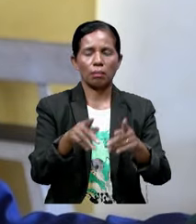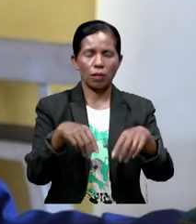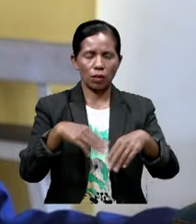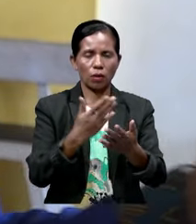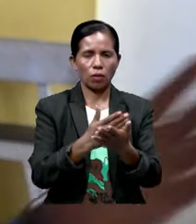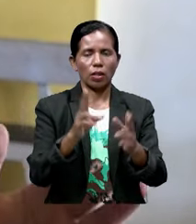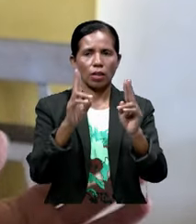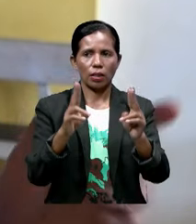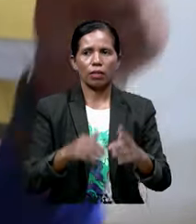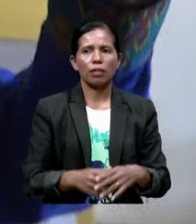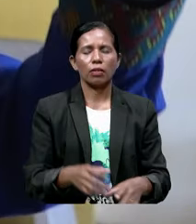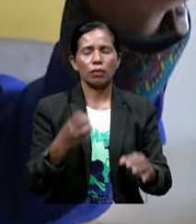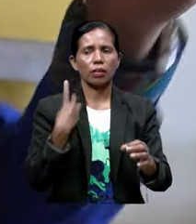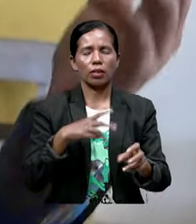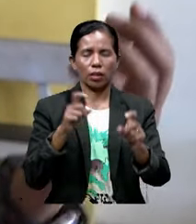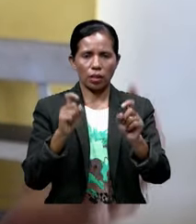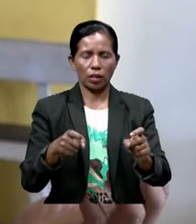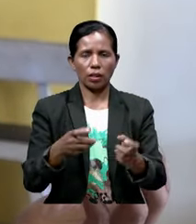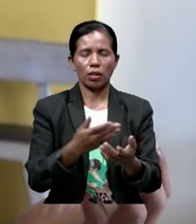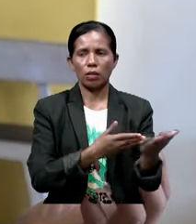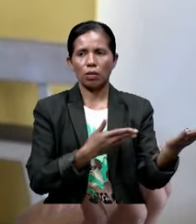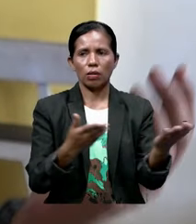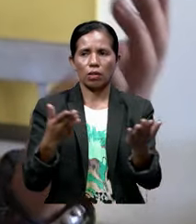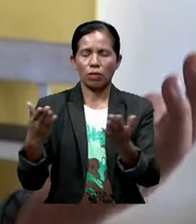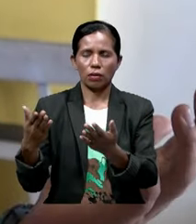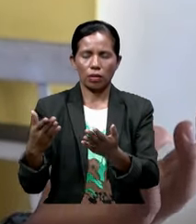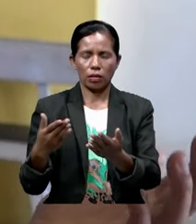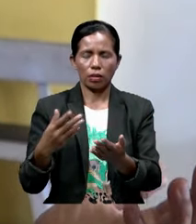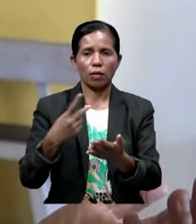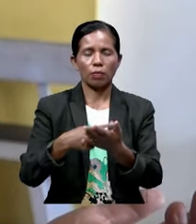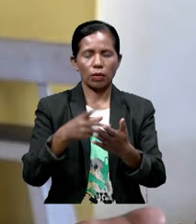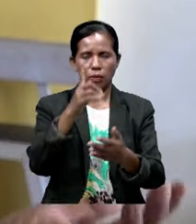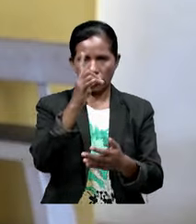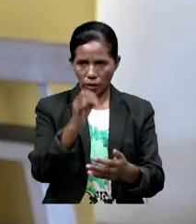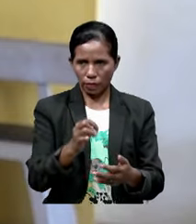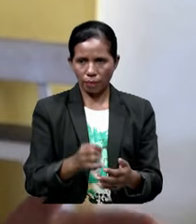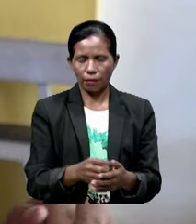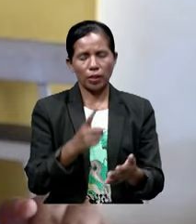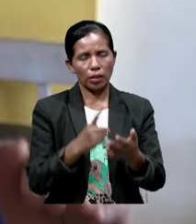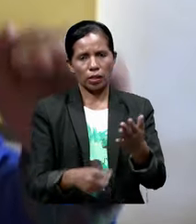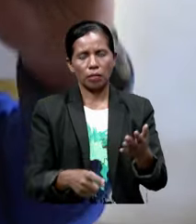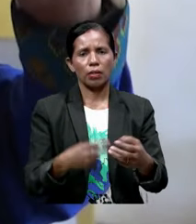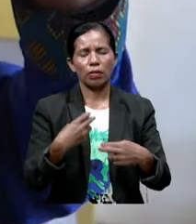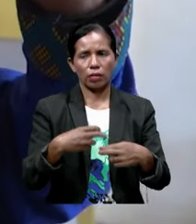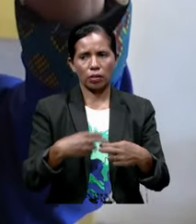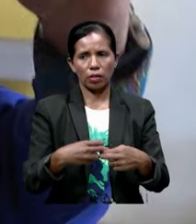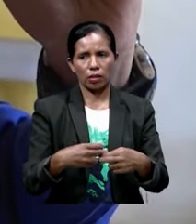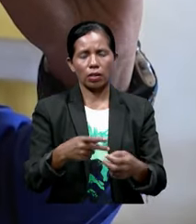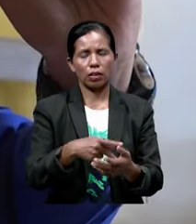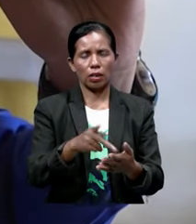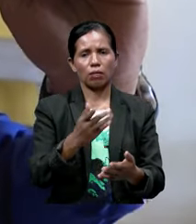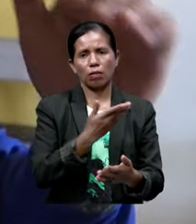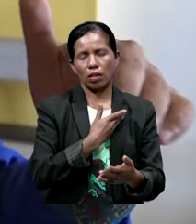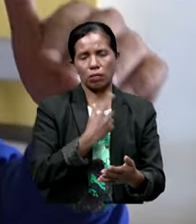lalais. Se ito briga nia dia tem ser atamu sa ata usibe Porto Dili, se na man implicação, antum custo sasang sai